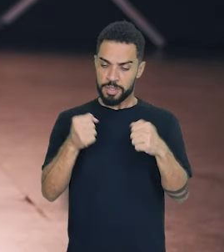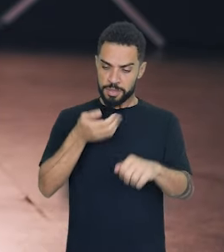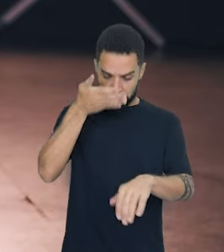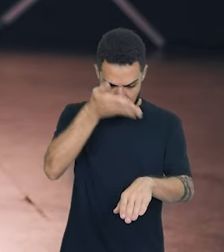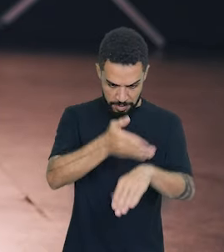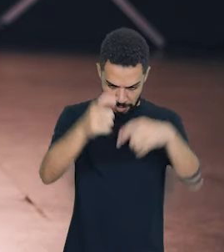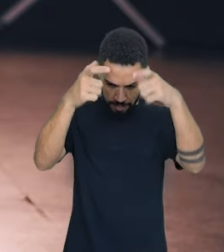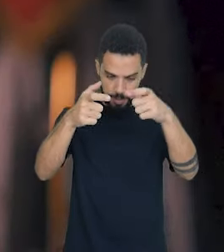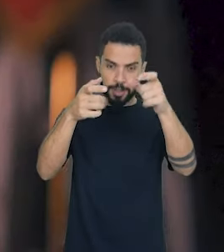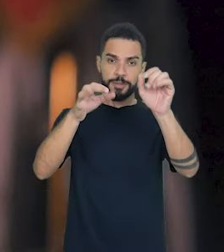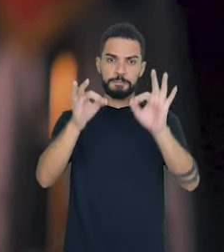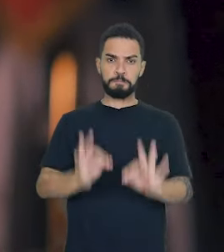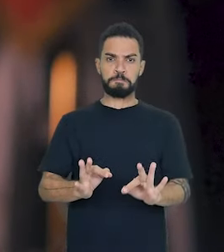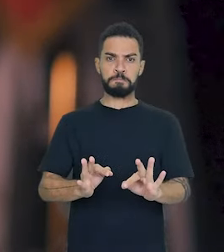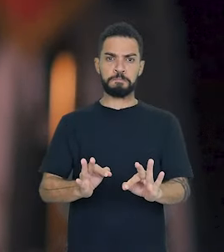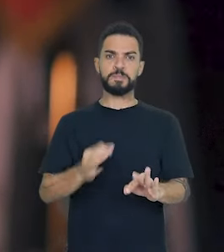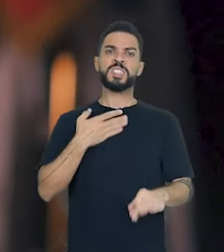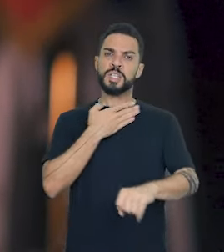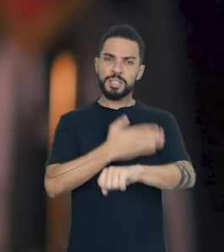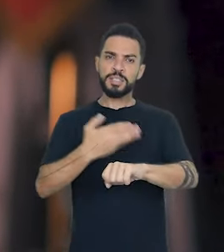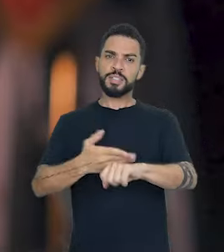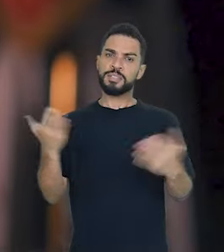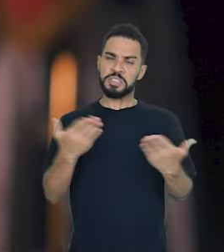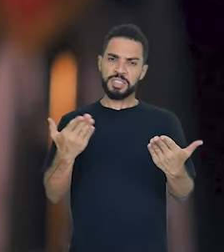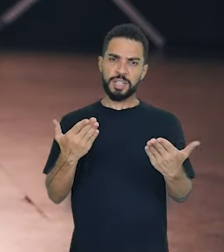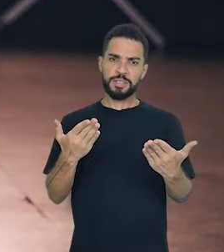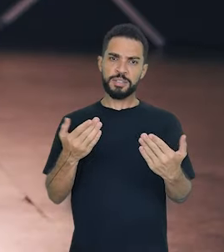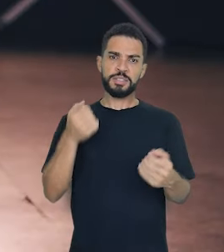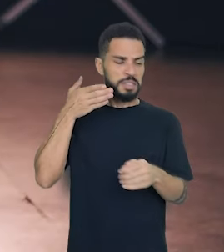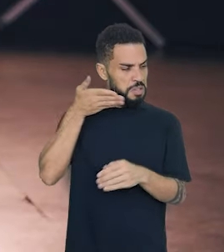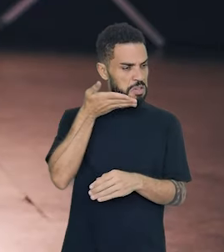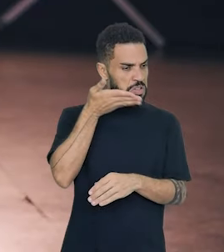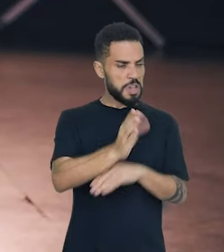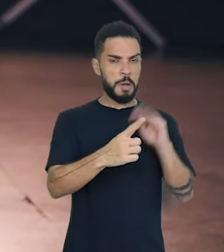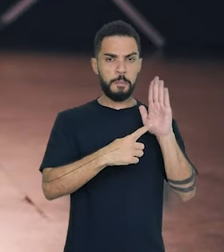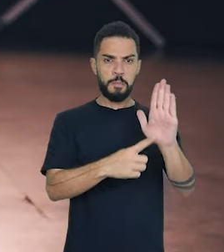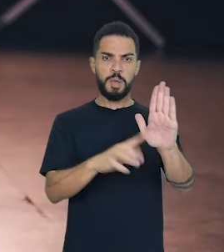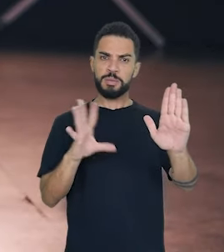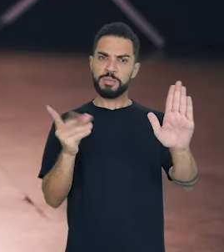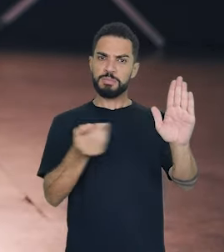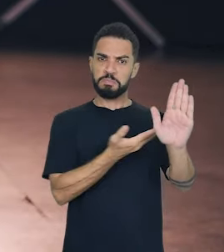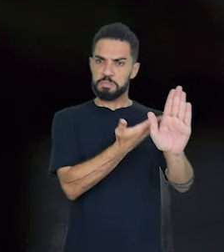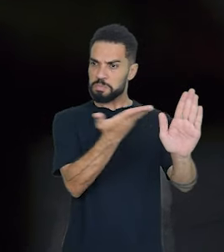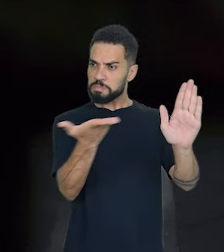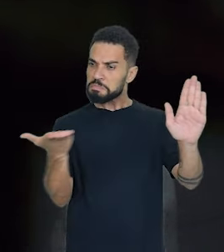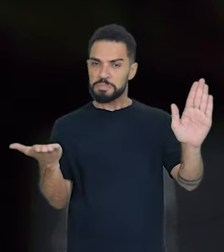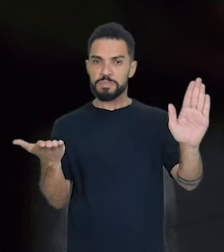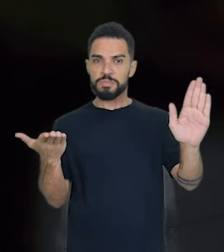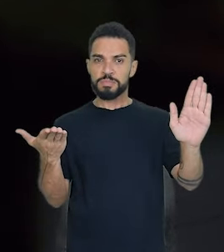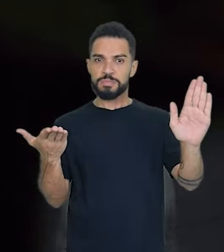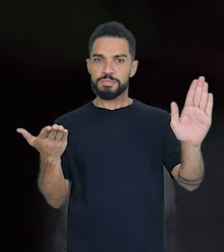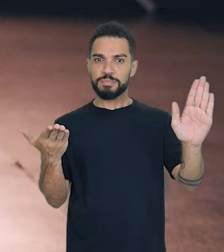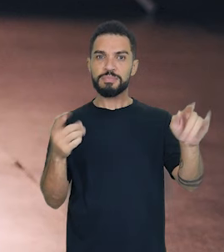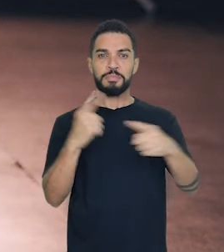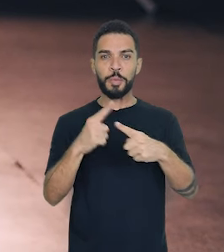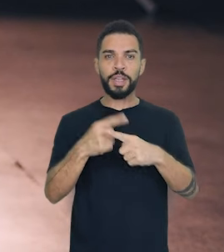inteiro, ensaiado, e chegar chegando. Eu não posso me transformar em minha sala já vem pronto de